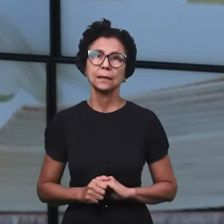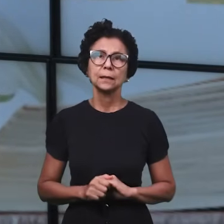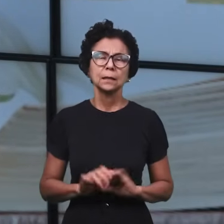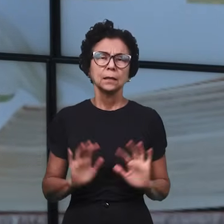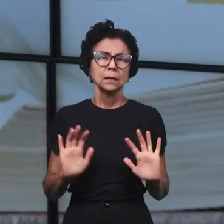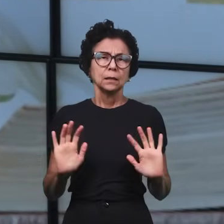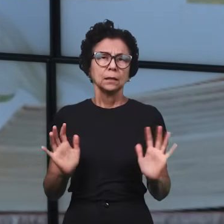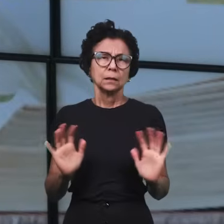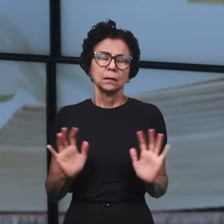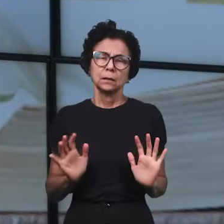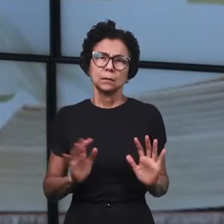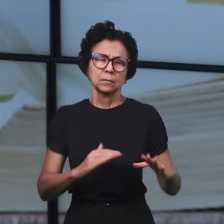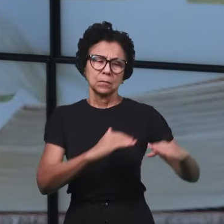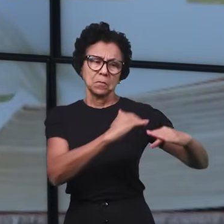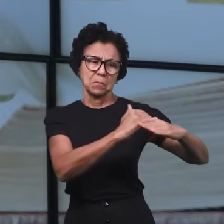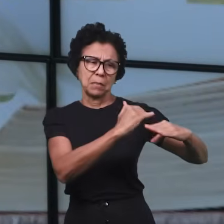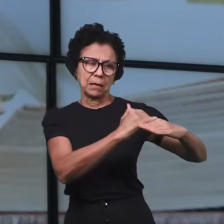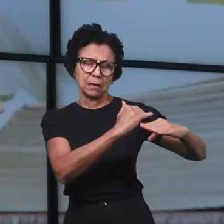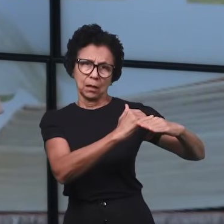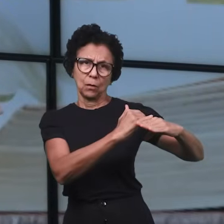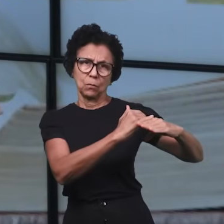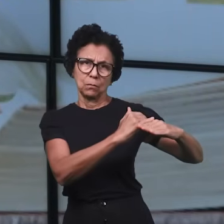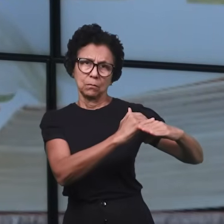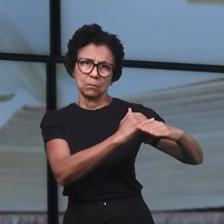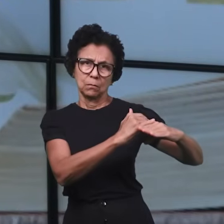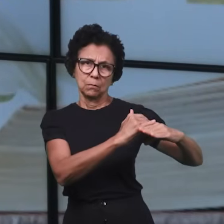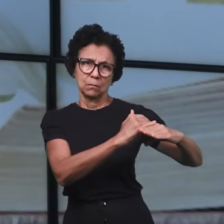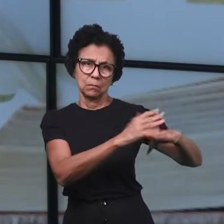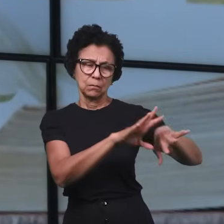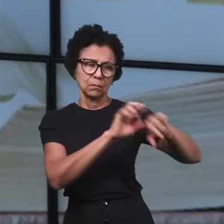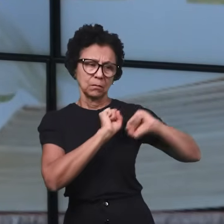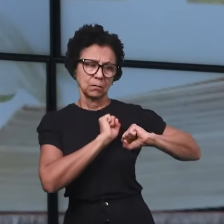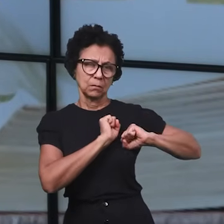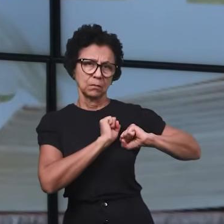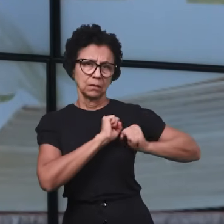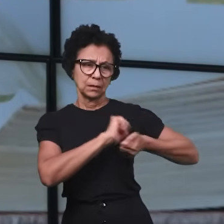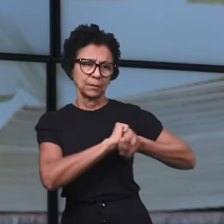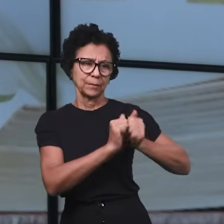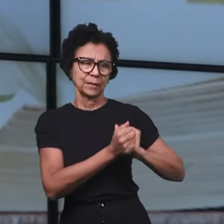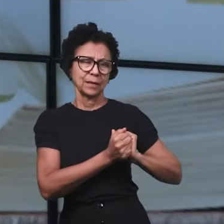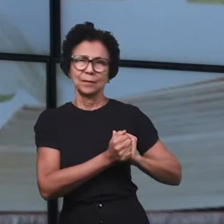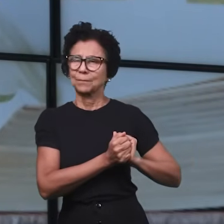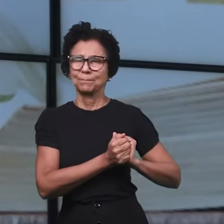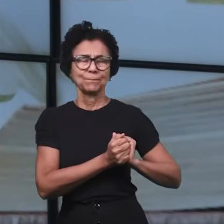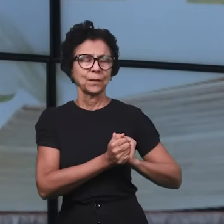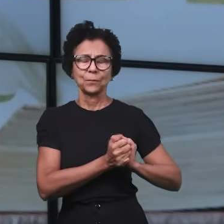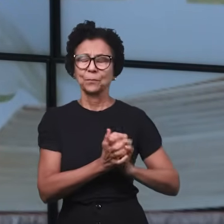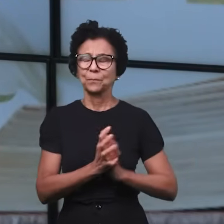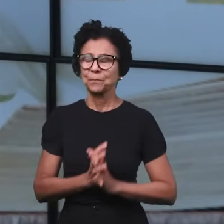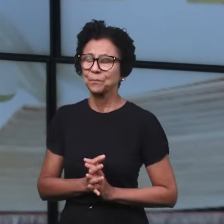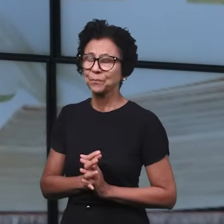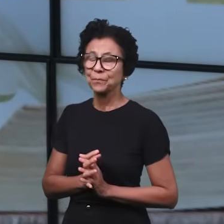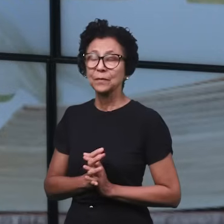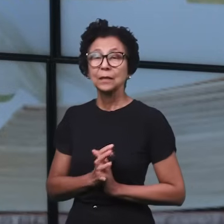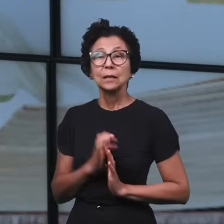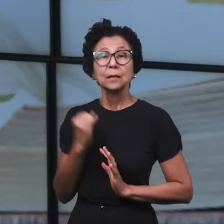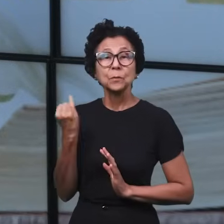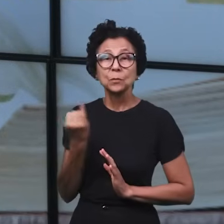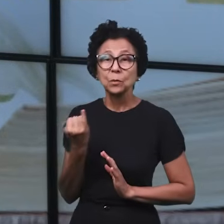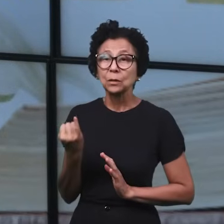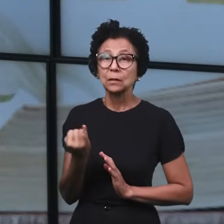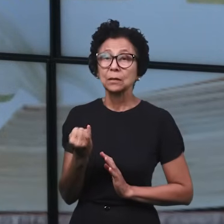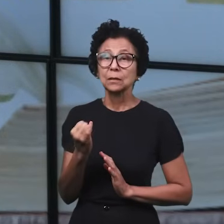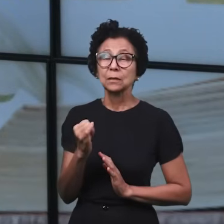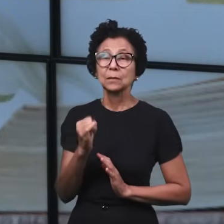não naquilo que são os protótipos desse mundo, né? Então, hoje, isso é tão importante, principalmente para as